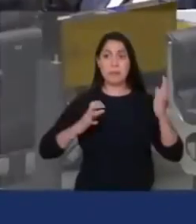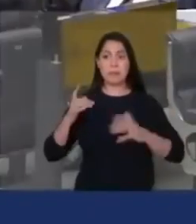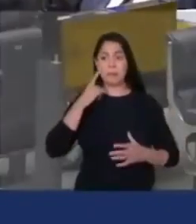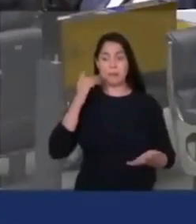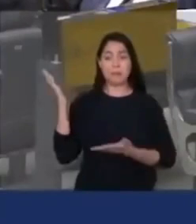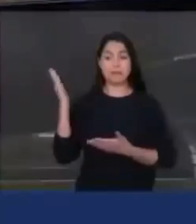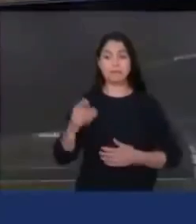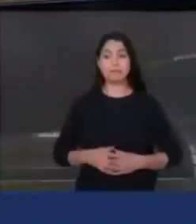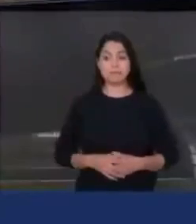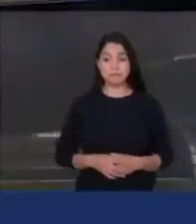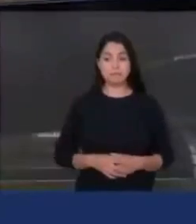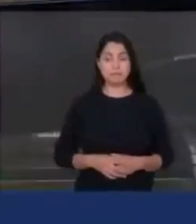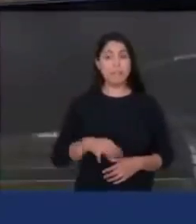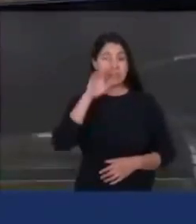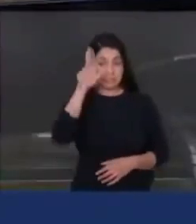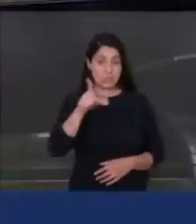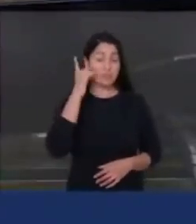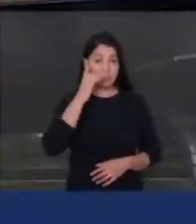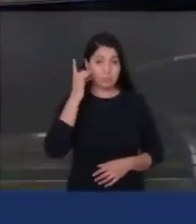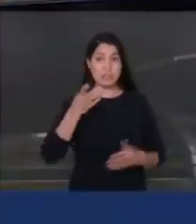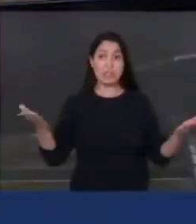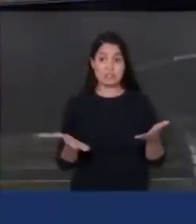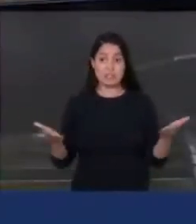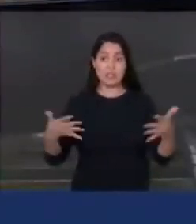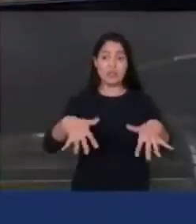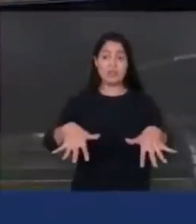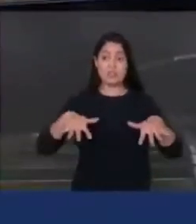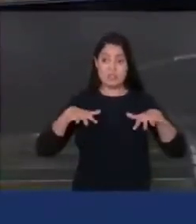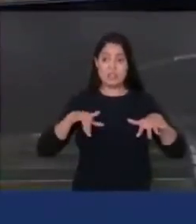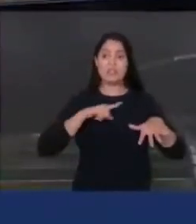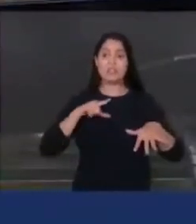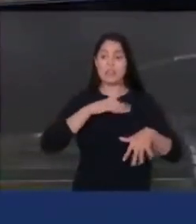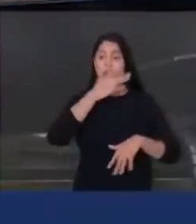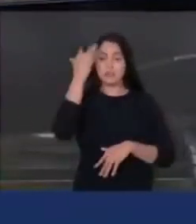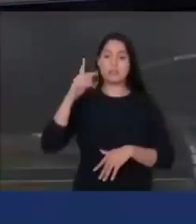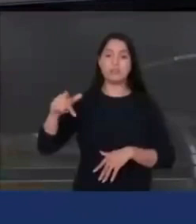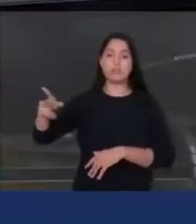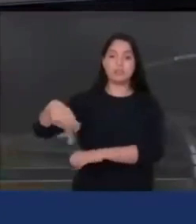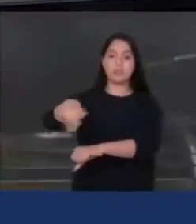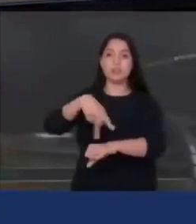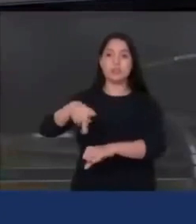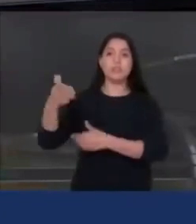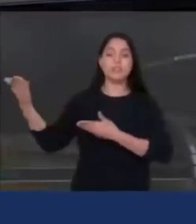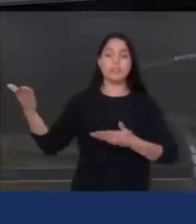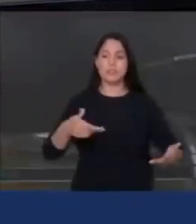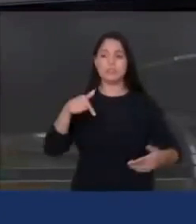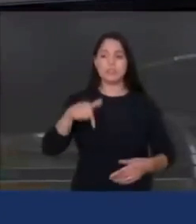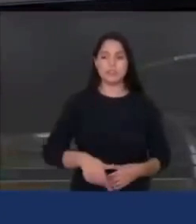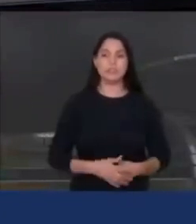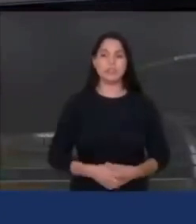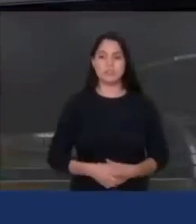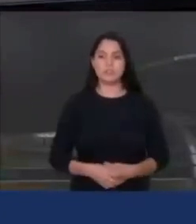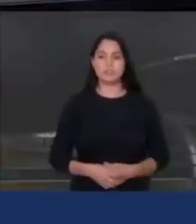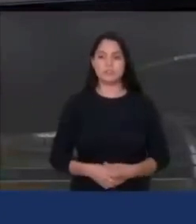uma sessão inclusive agora agora recebendo visitantes estrangeiros nessa casa e nós gostaríamos